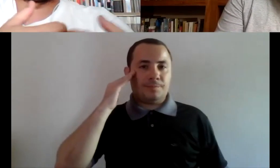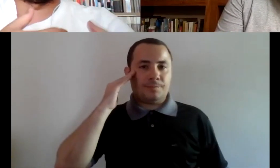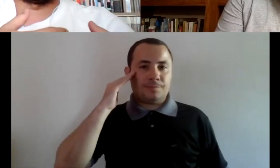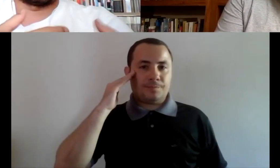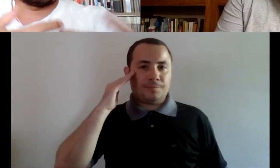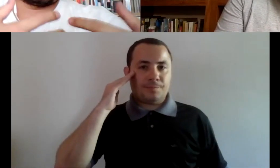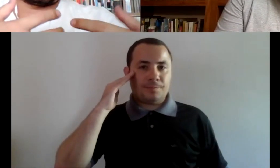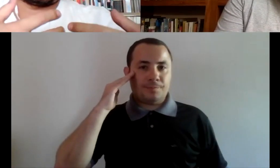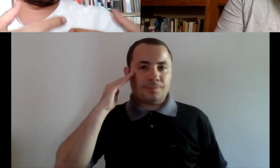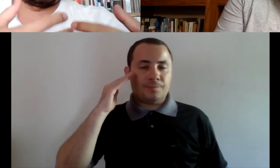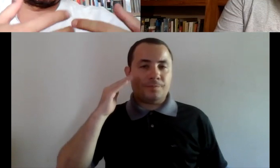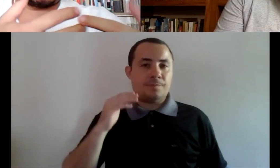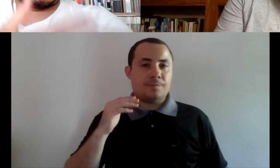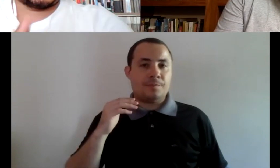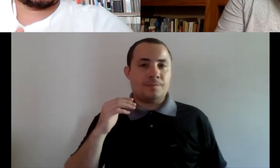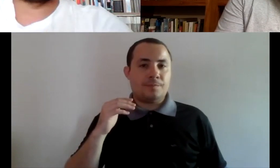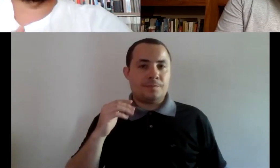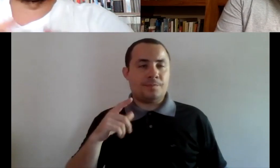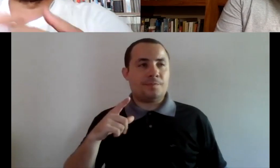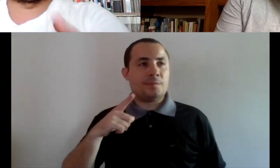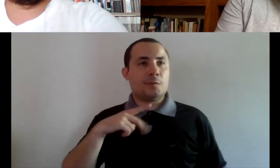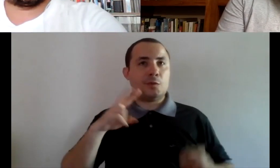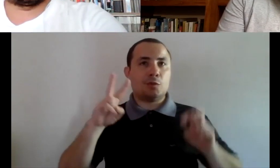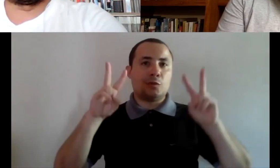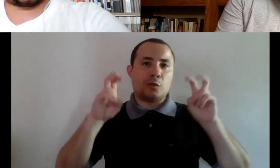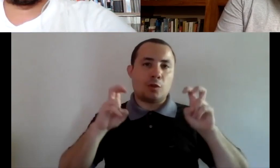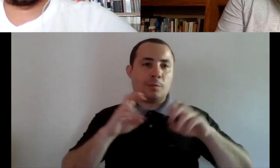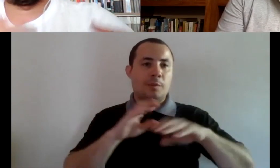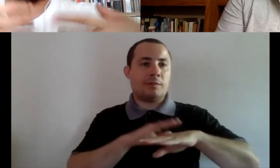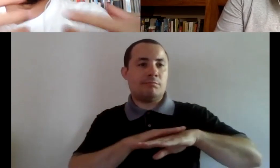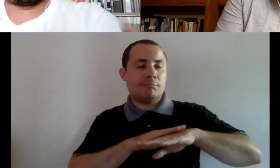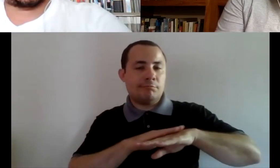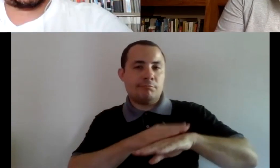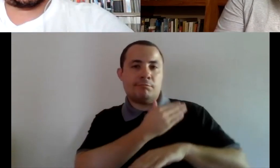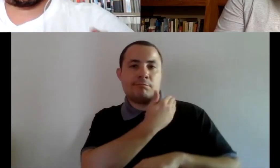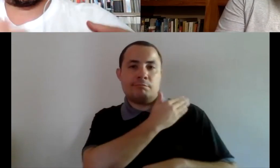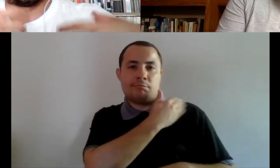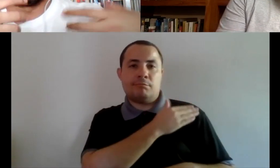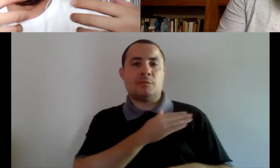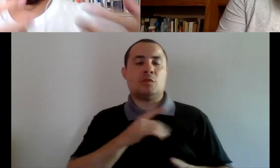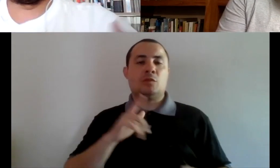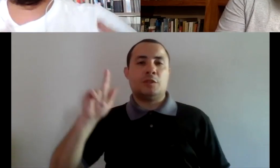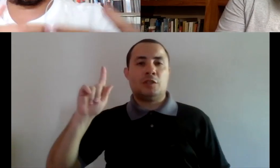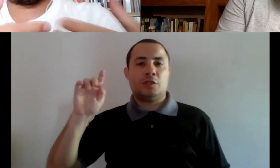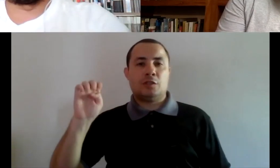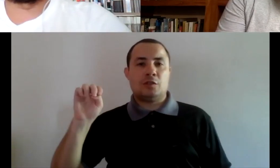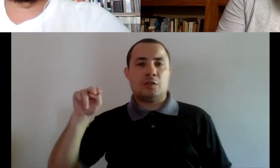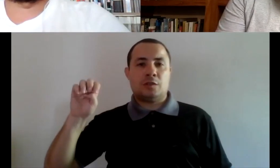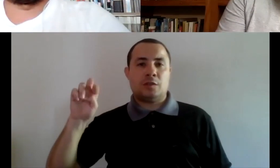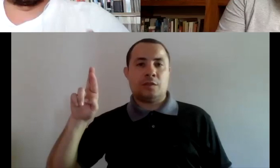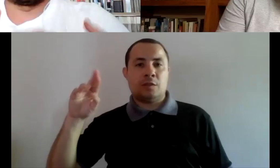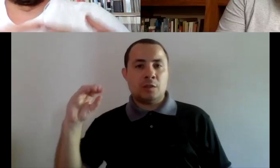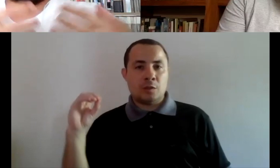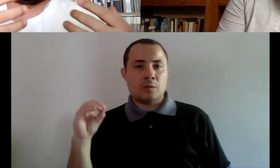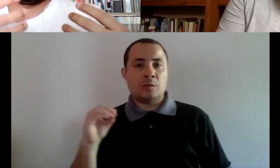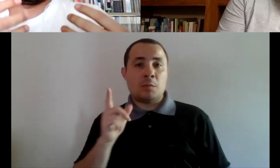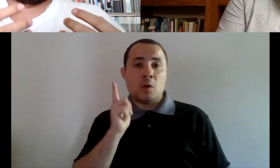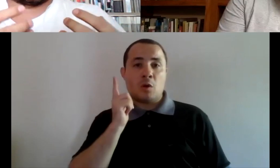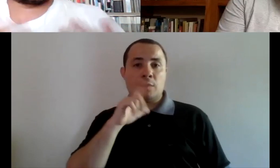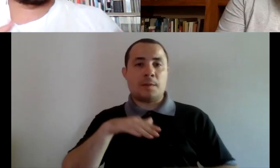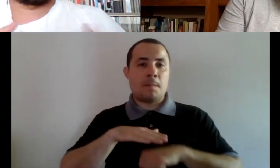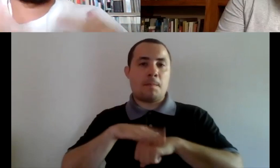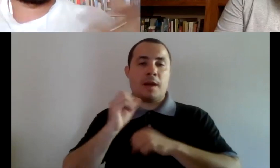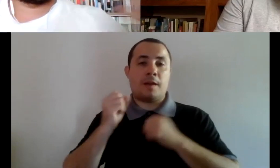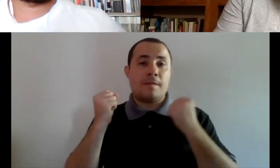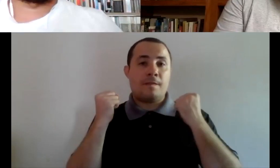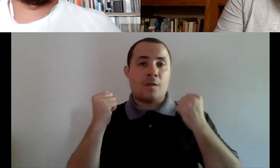exemplo, questões raciais, questões de gênero, né, de que isso ganhe mais força. Ou seja,